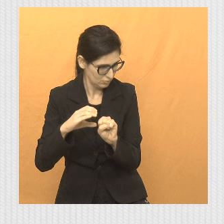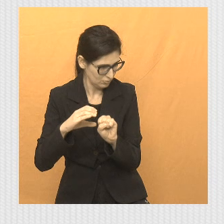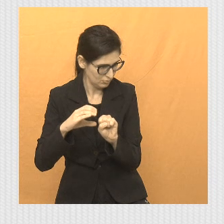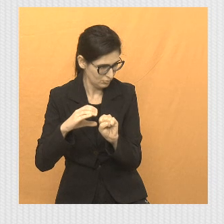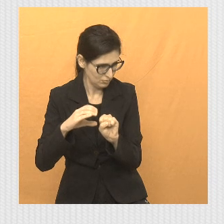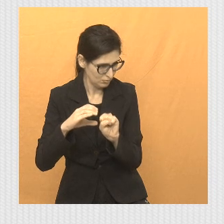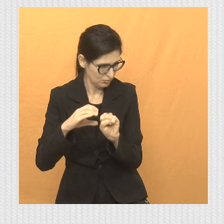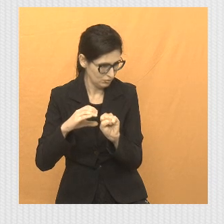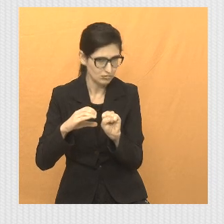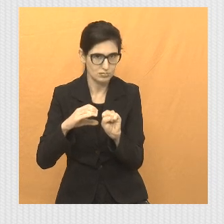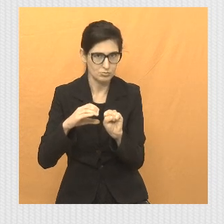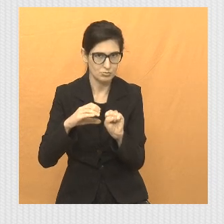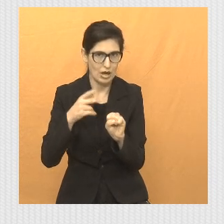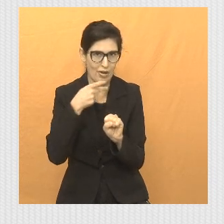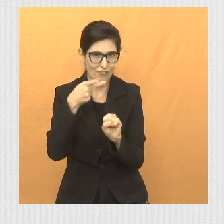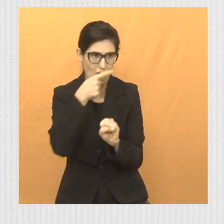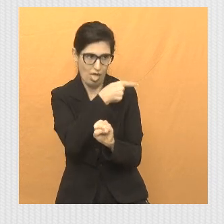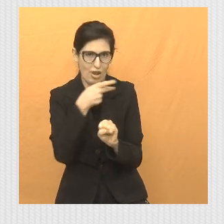volta um pouquinho.